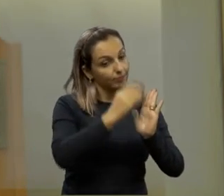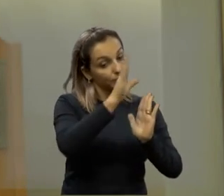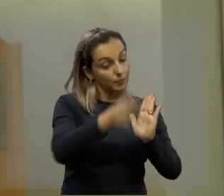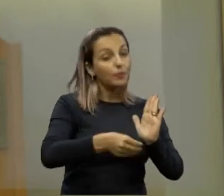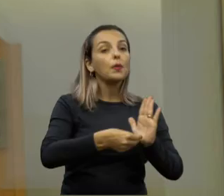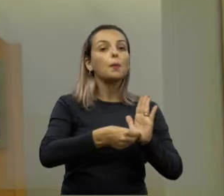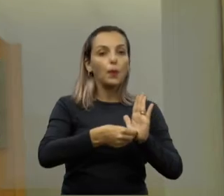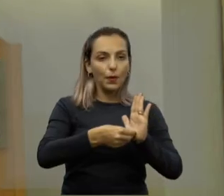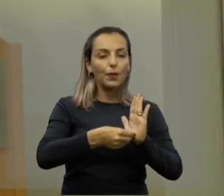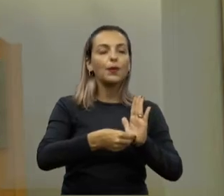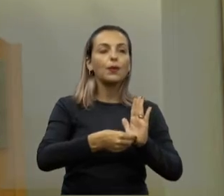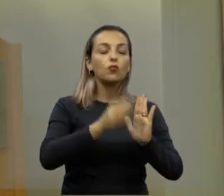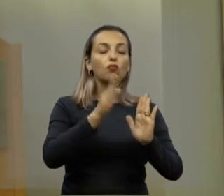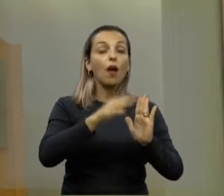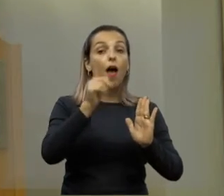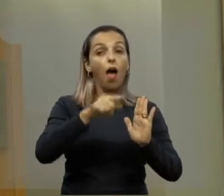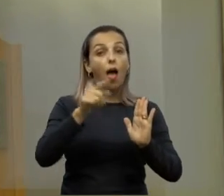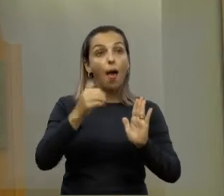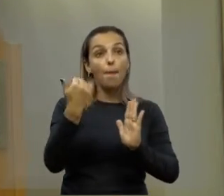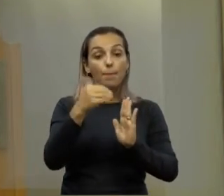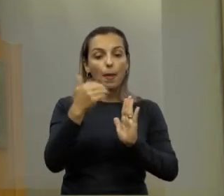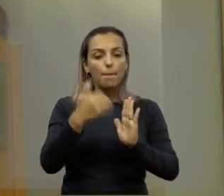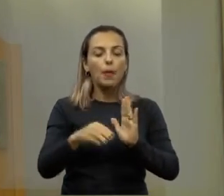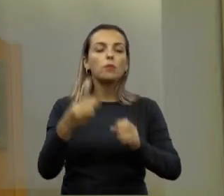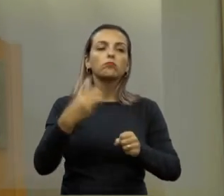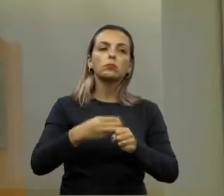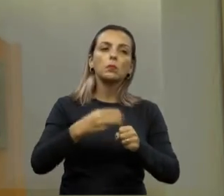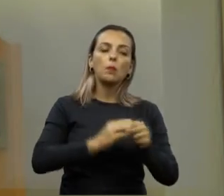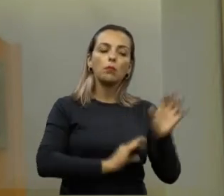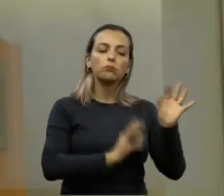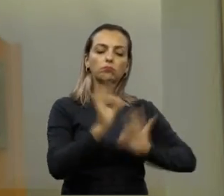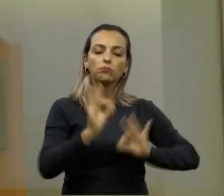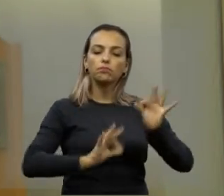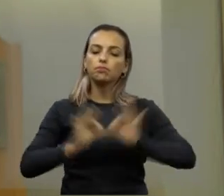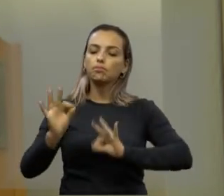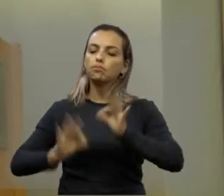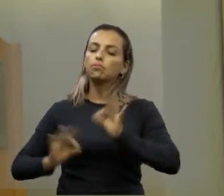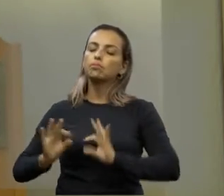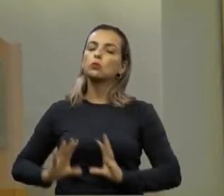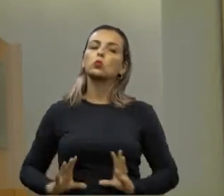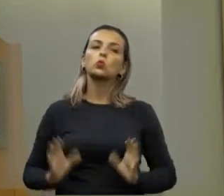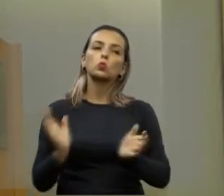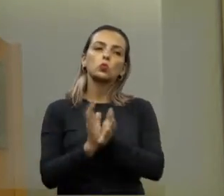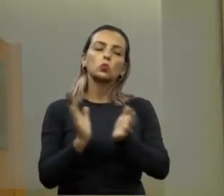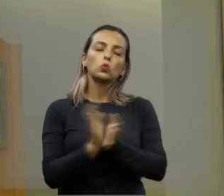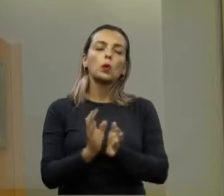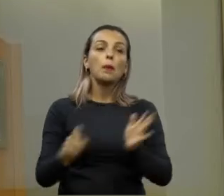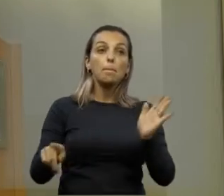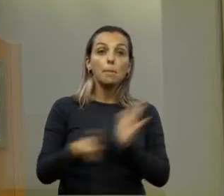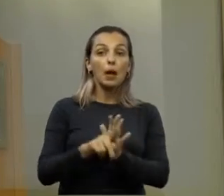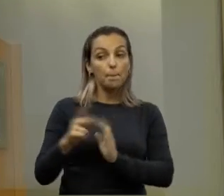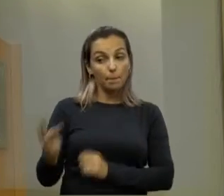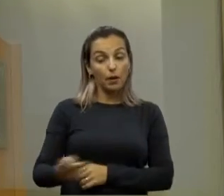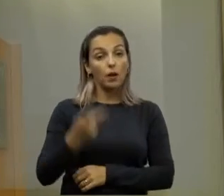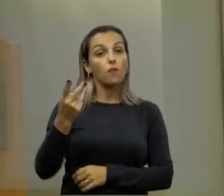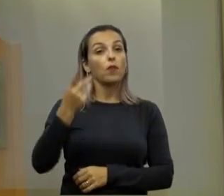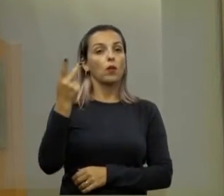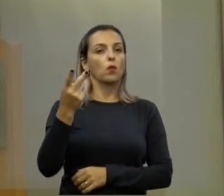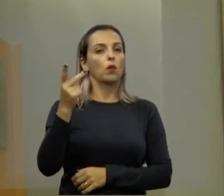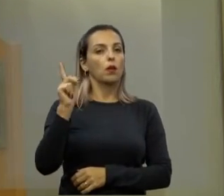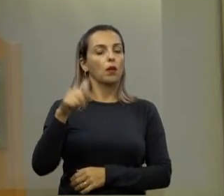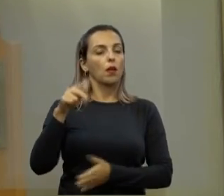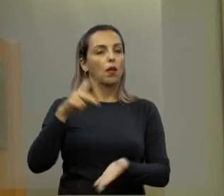plano Municipal da Juventude O primeiro é um plano Municipal que foi construído por uma série de mãos eu acho que deve saber valorizar quando